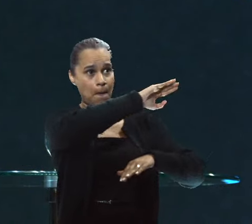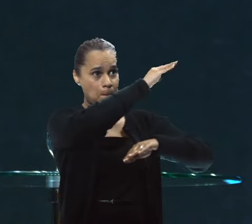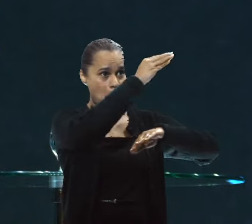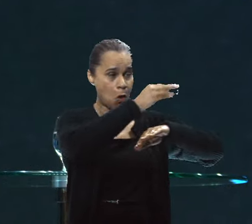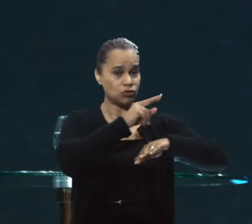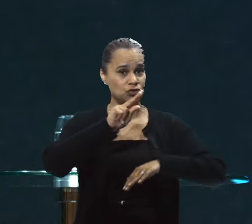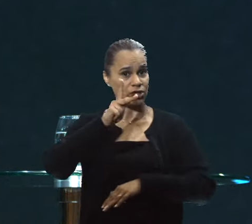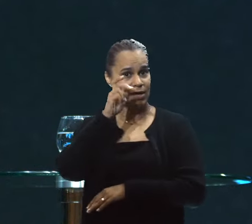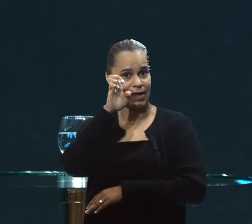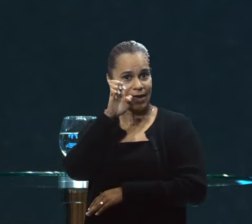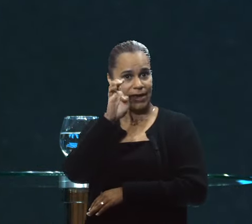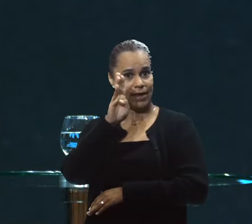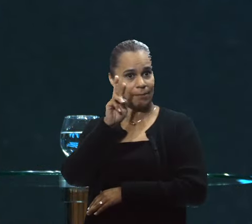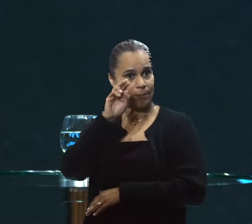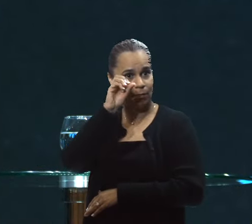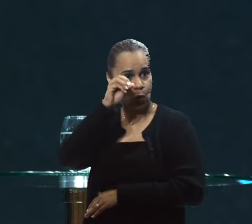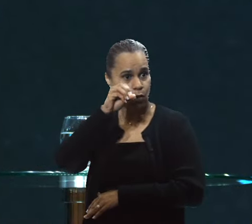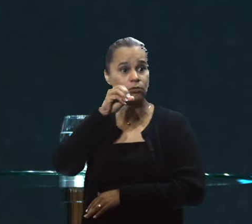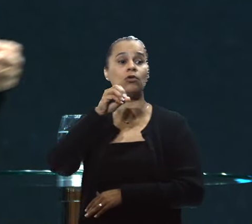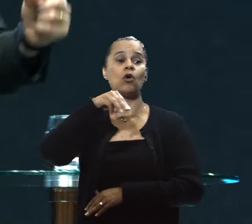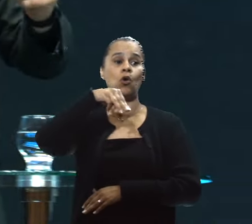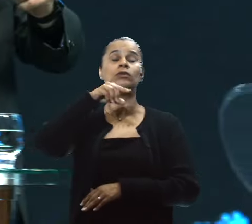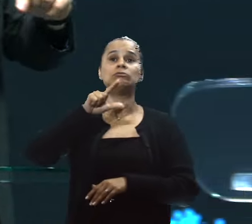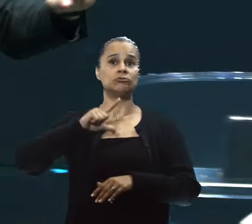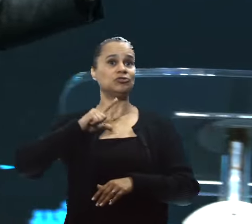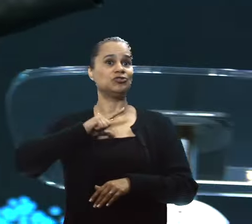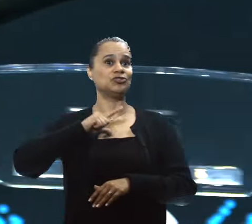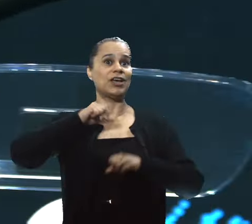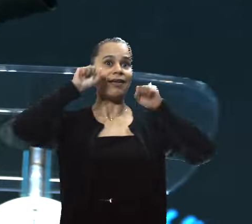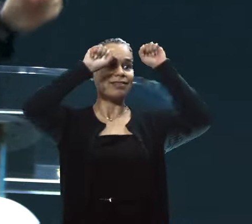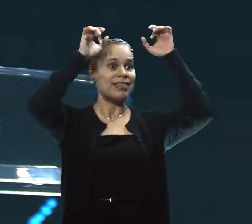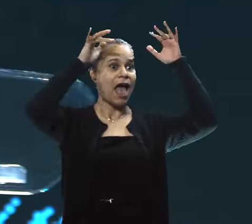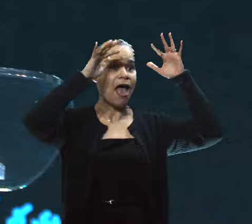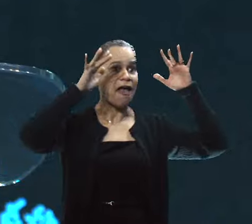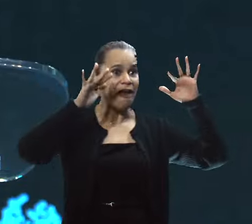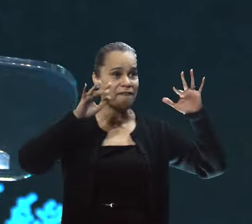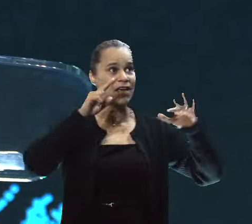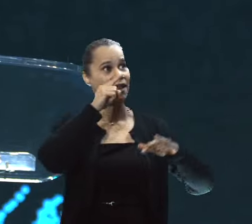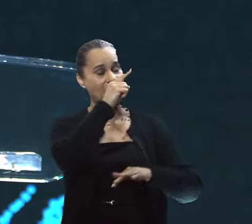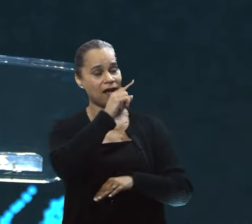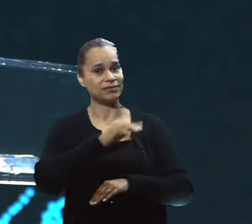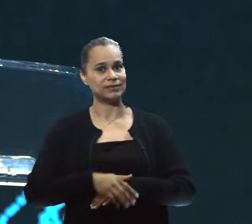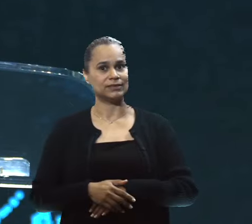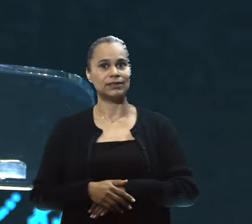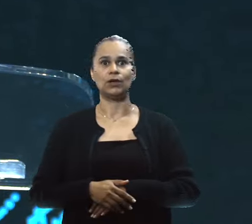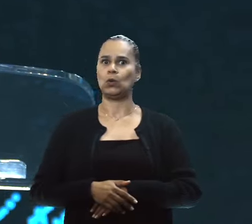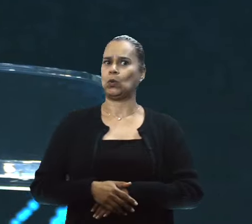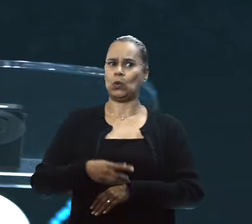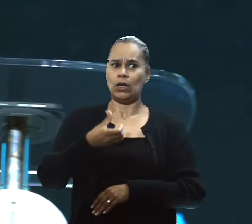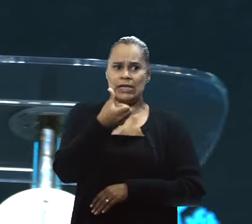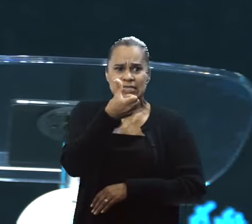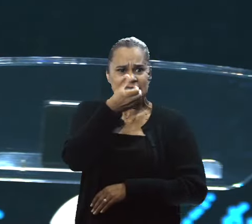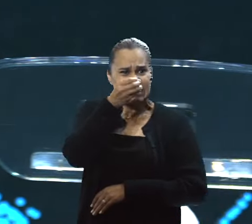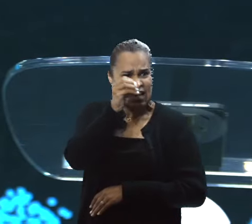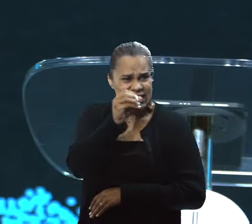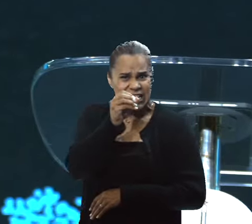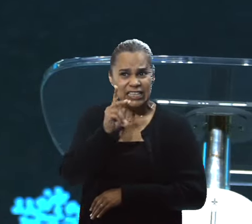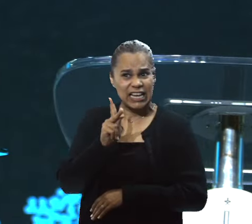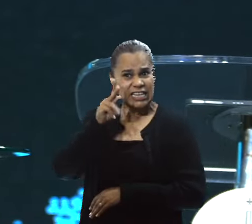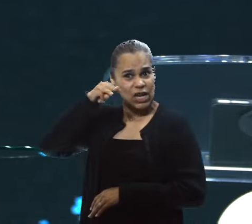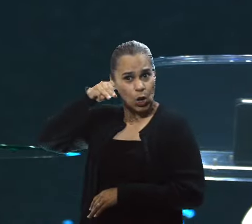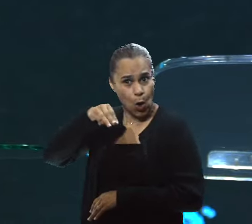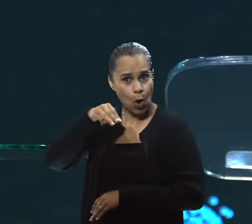nevando lá no cume do monte. O trajeto são 60 quilômetros. O cara andou com